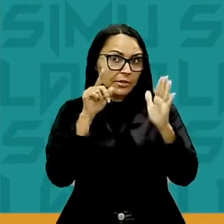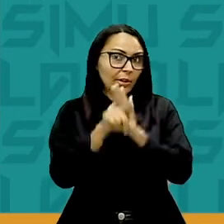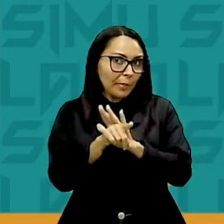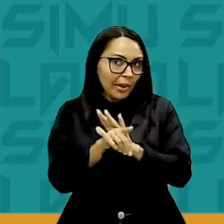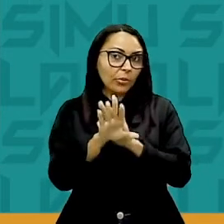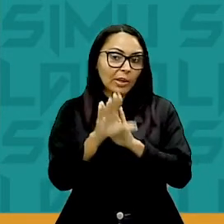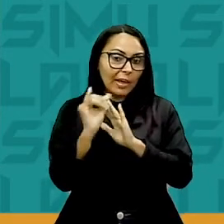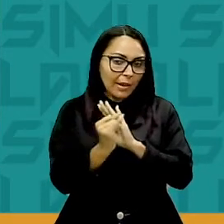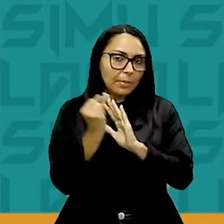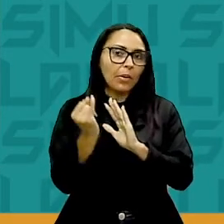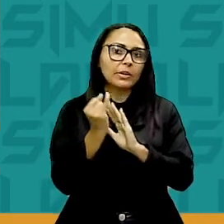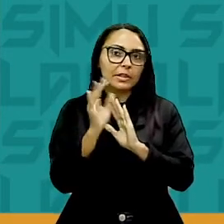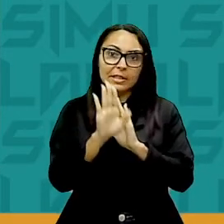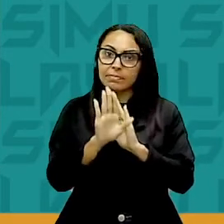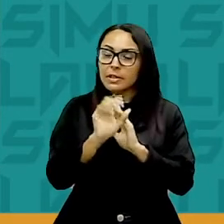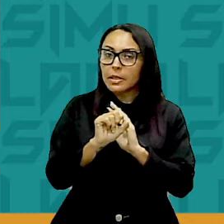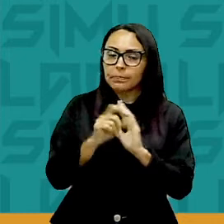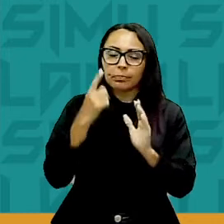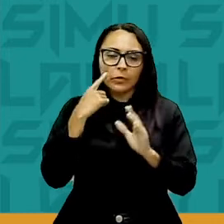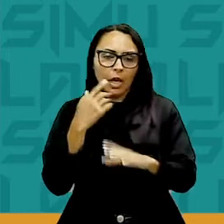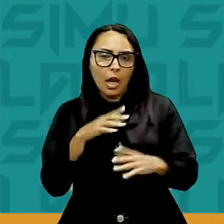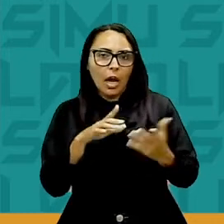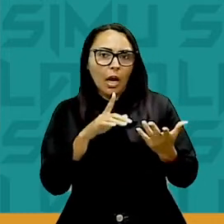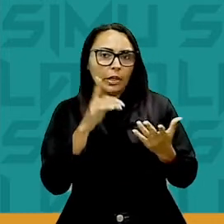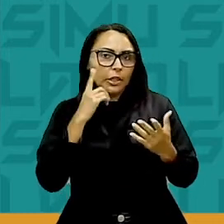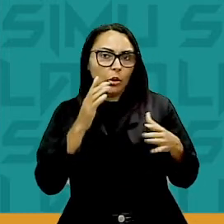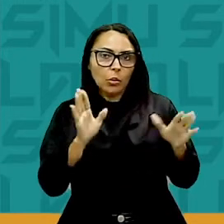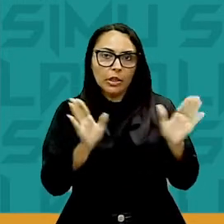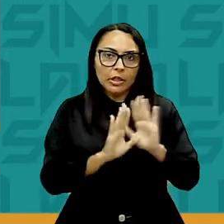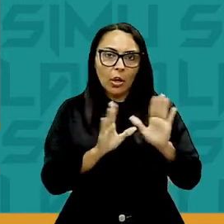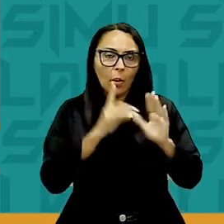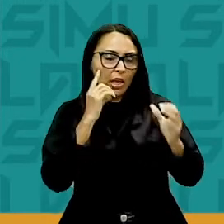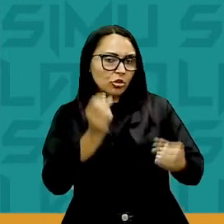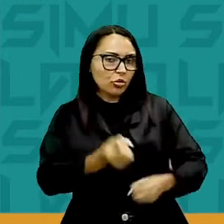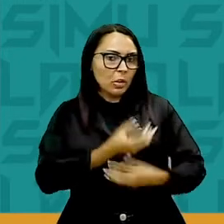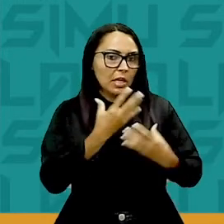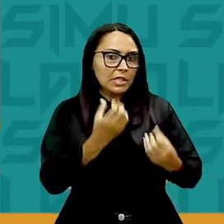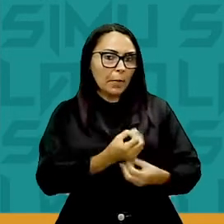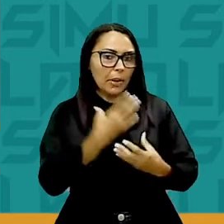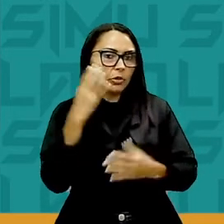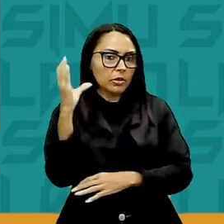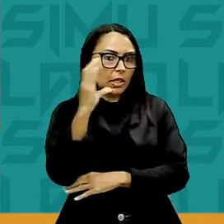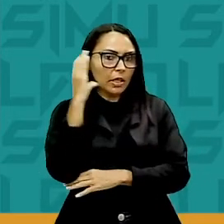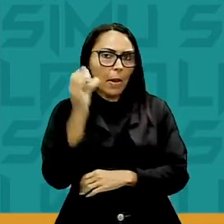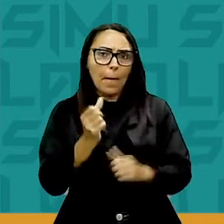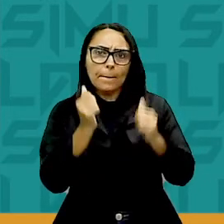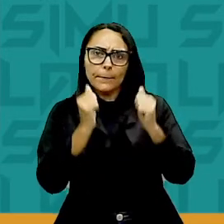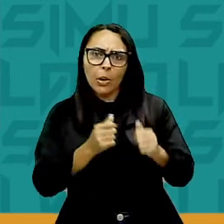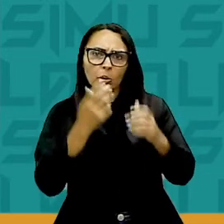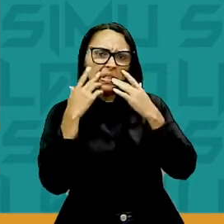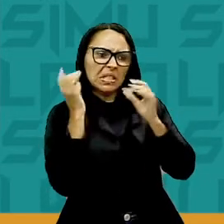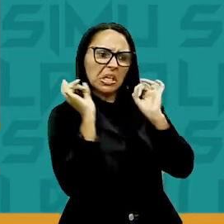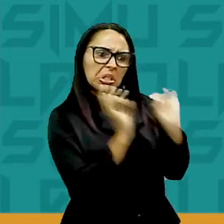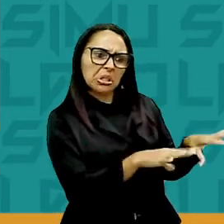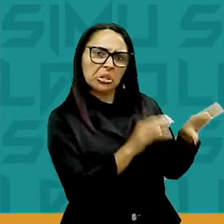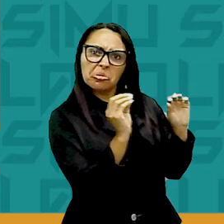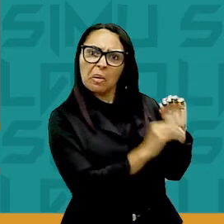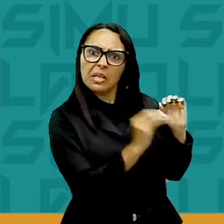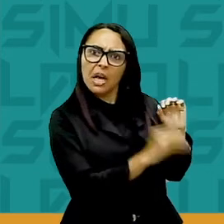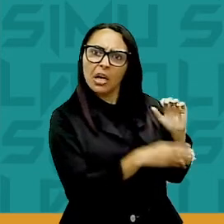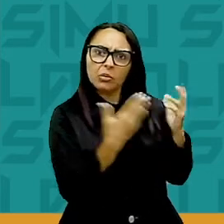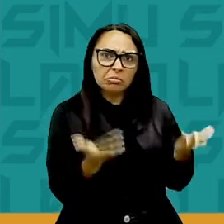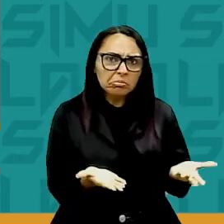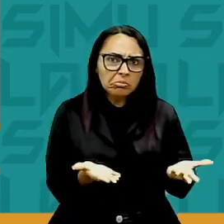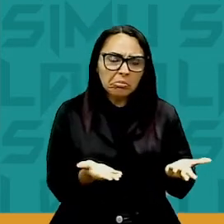pergunta que é importantíssima. Aquilo que não é expressamente científico pode ser descartável, né? Ou pode